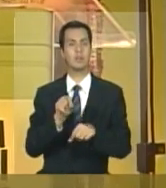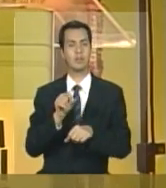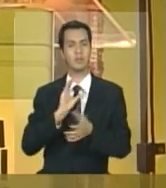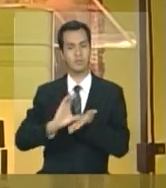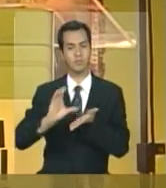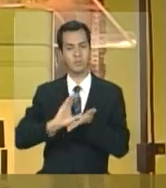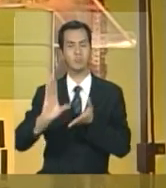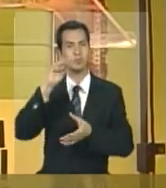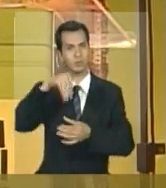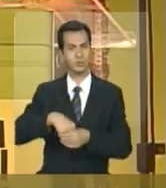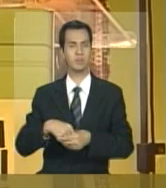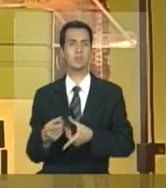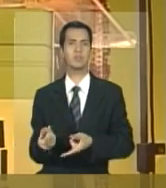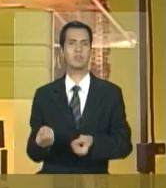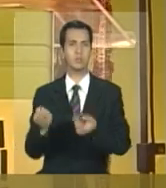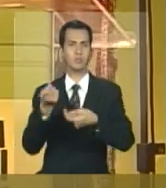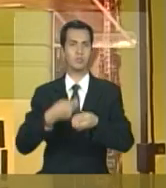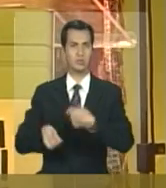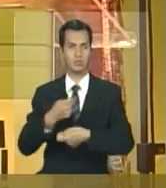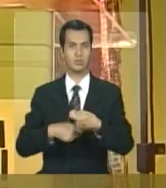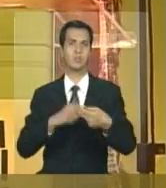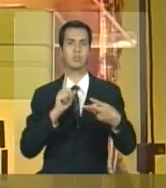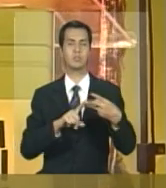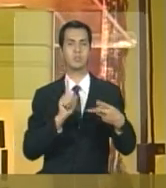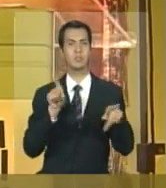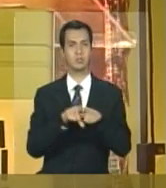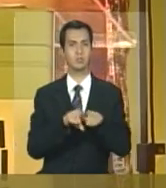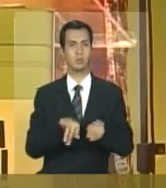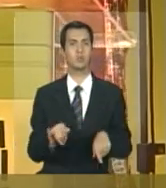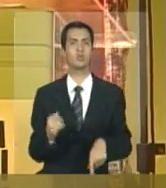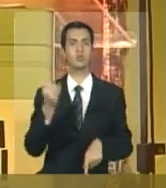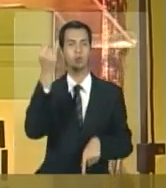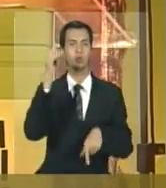apontam para diminuir a inflação e baixar os juros.